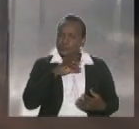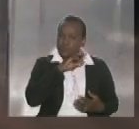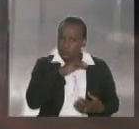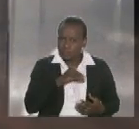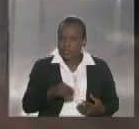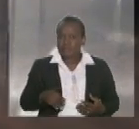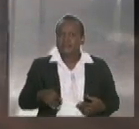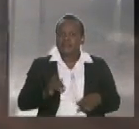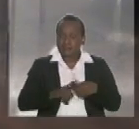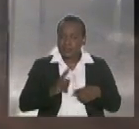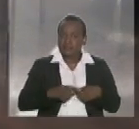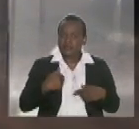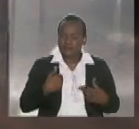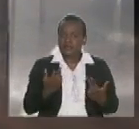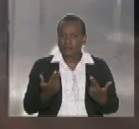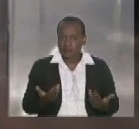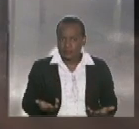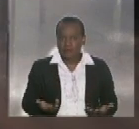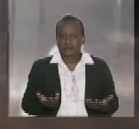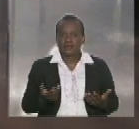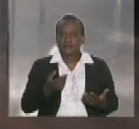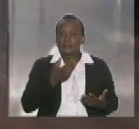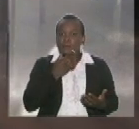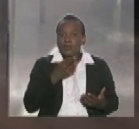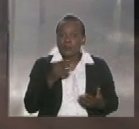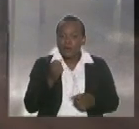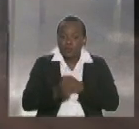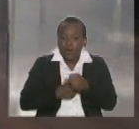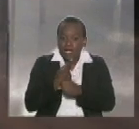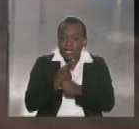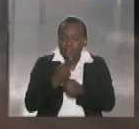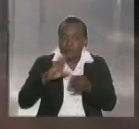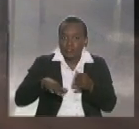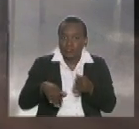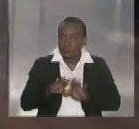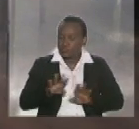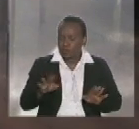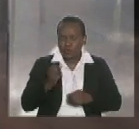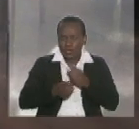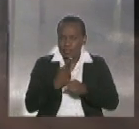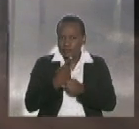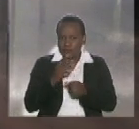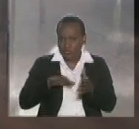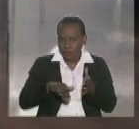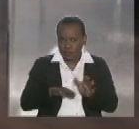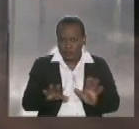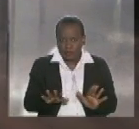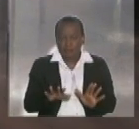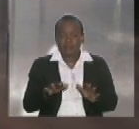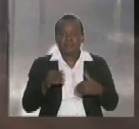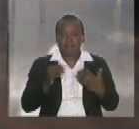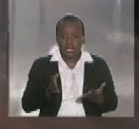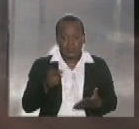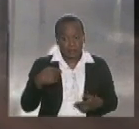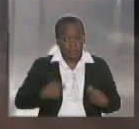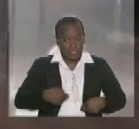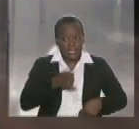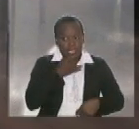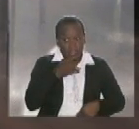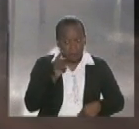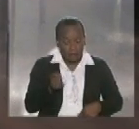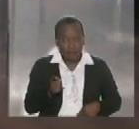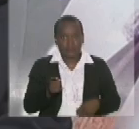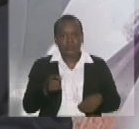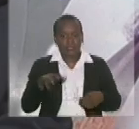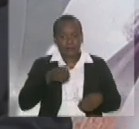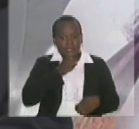Isso é muito ruim, né? Eu passei muito por isso. Assim, meu irmão é um ano mais novo Um ano do que só. eu. Um ano. E era assim, olha, você tem que